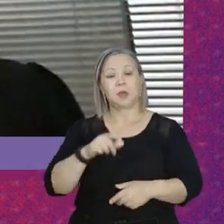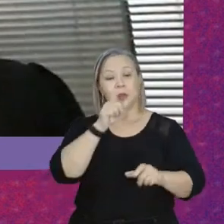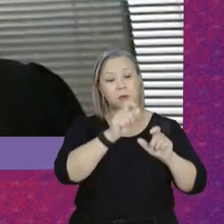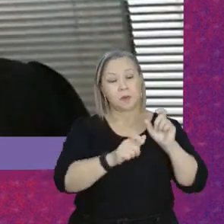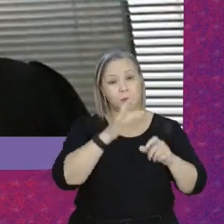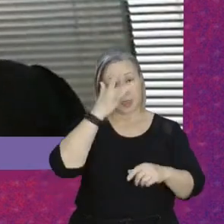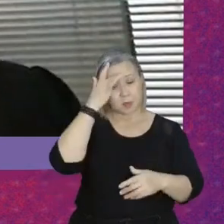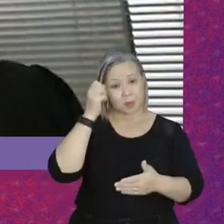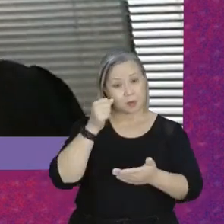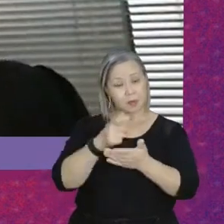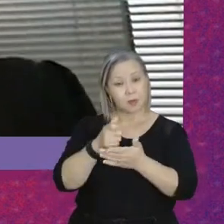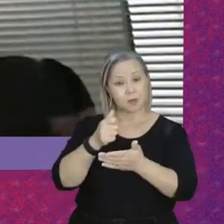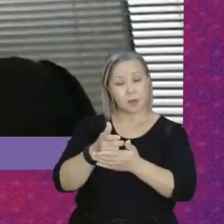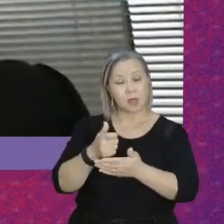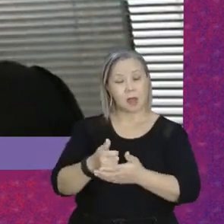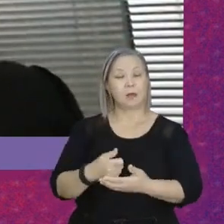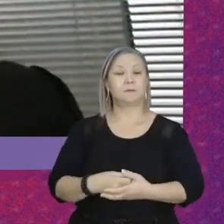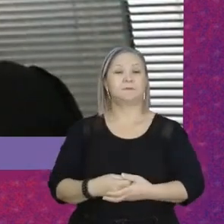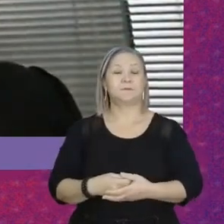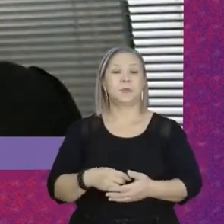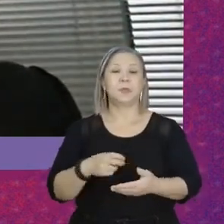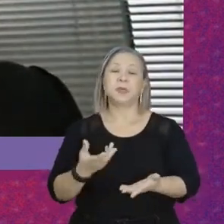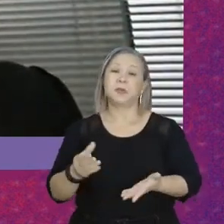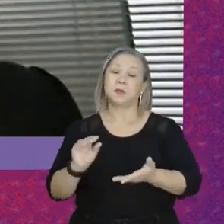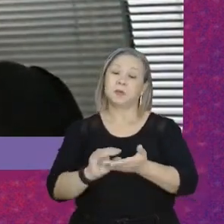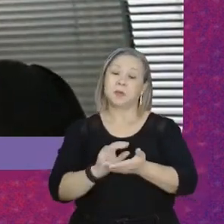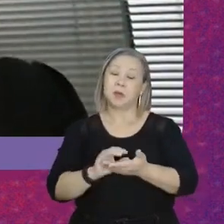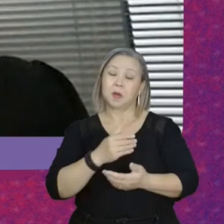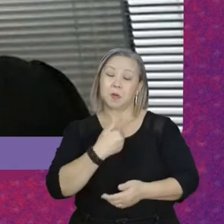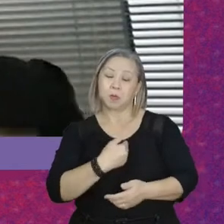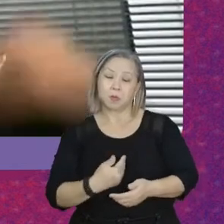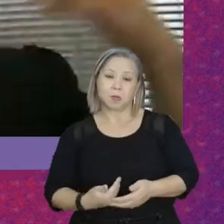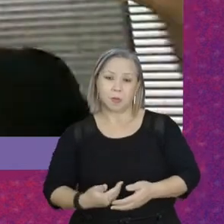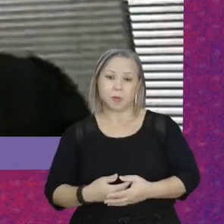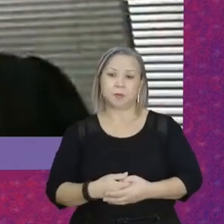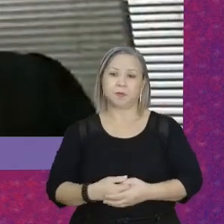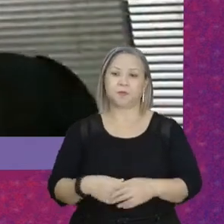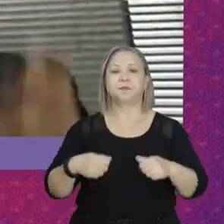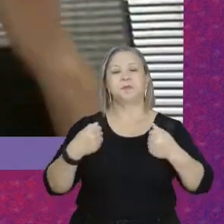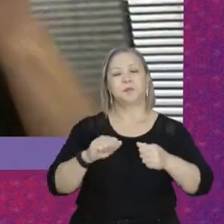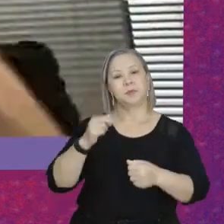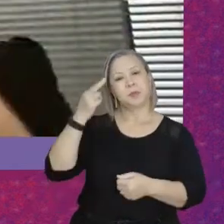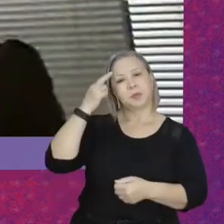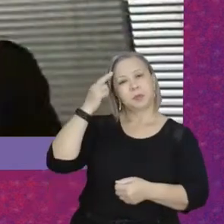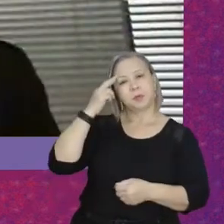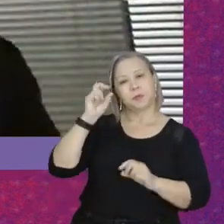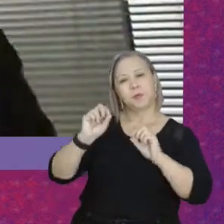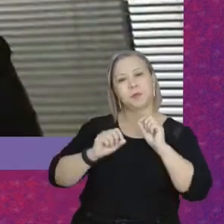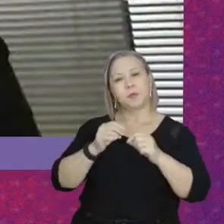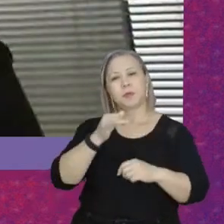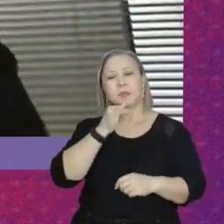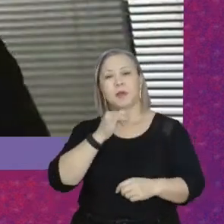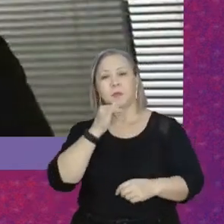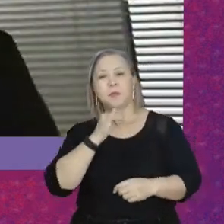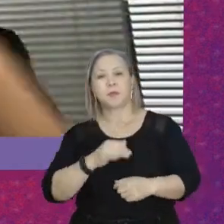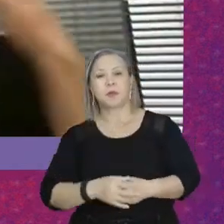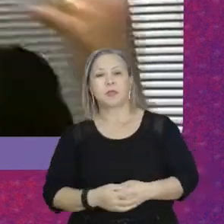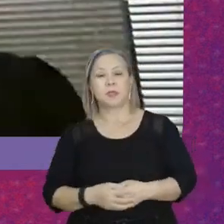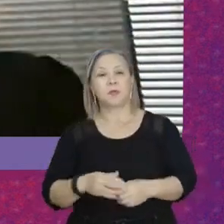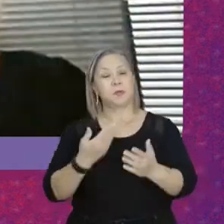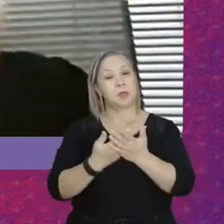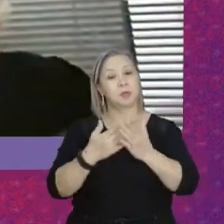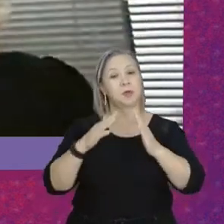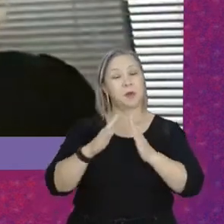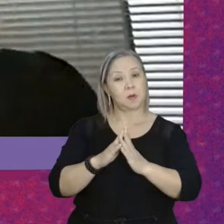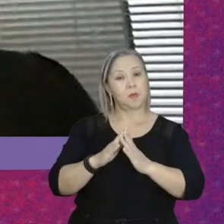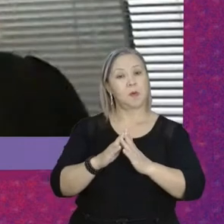essa modalidade com recursos públicos, né? A gente precisa pensar, por exemplo, na militarização das escolas públicas,